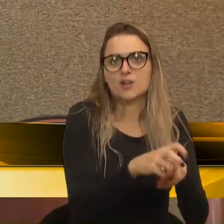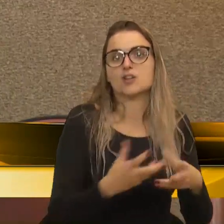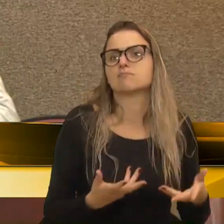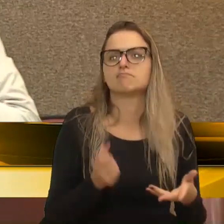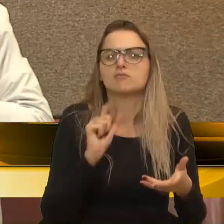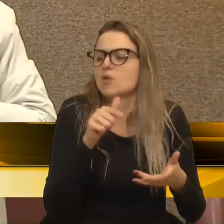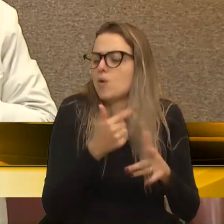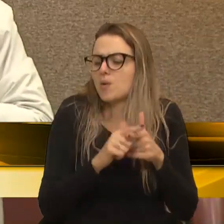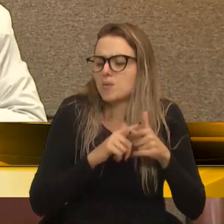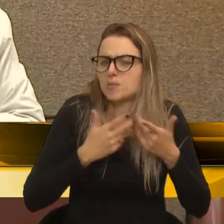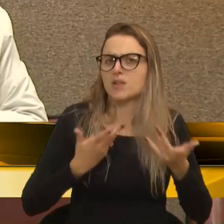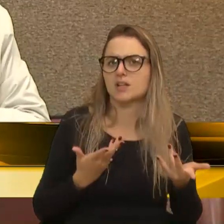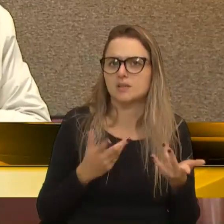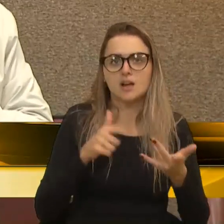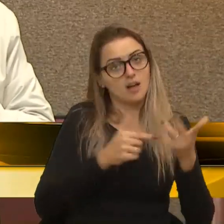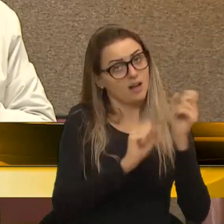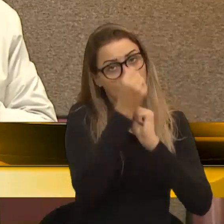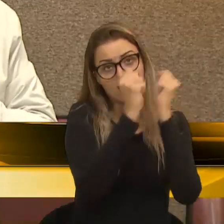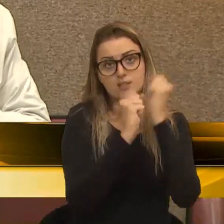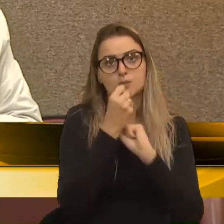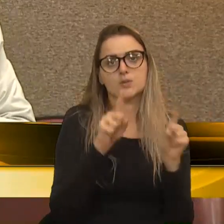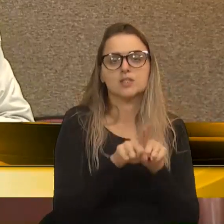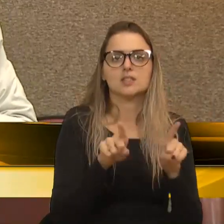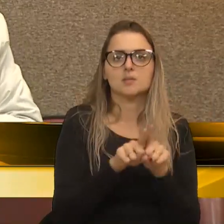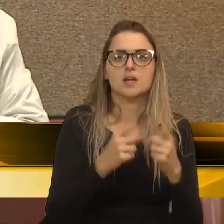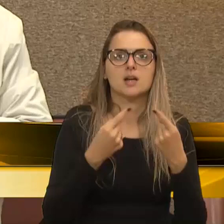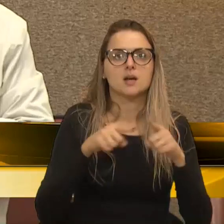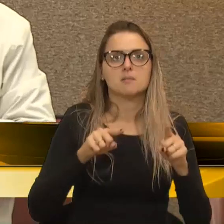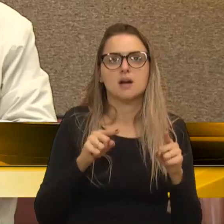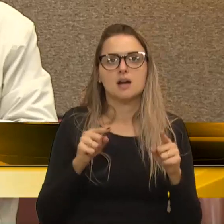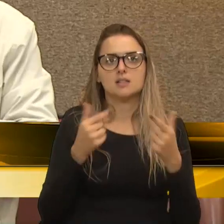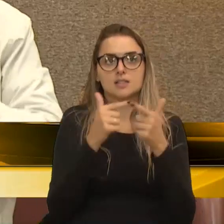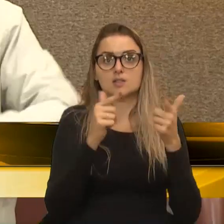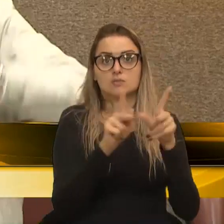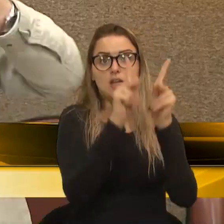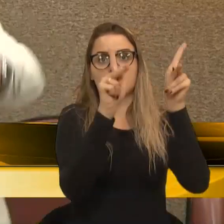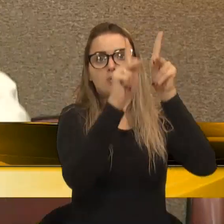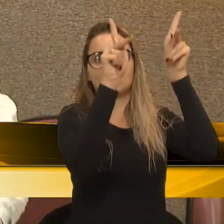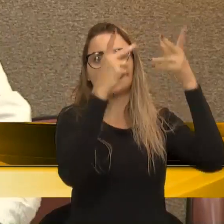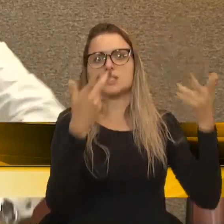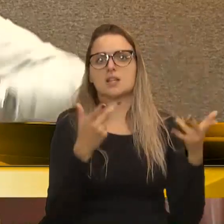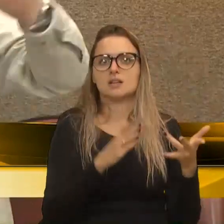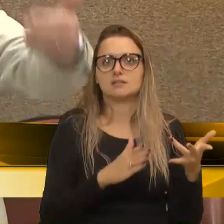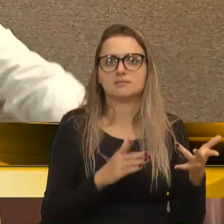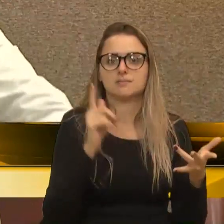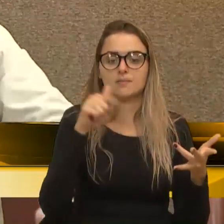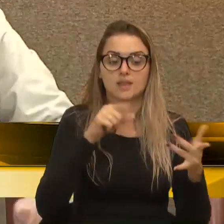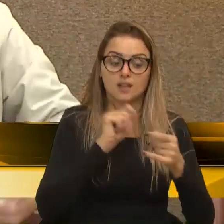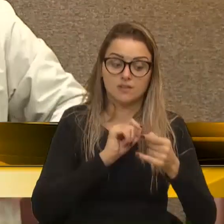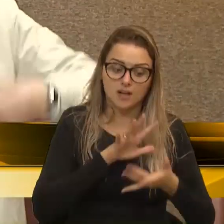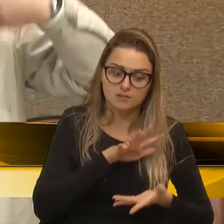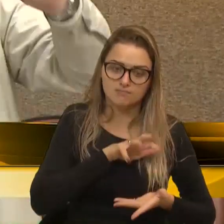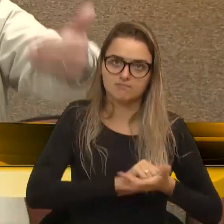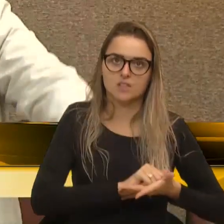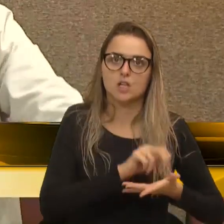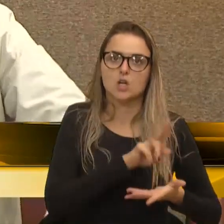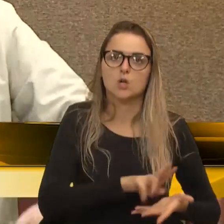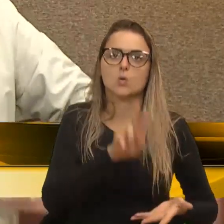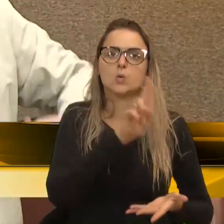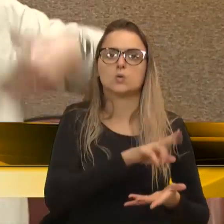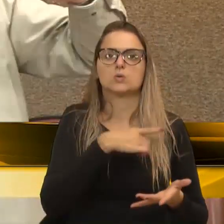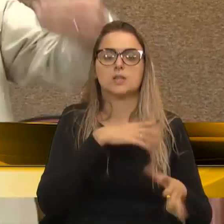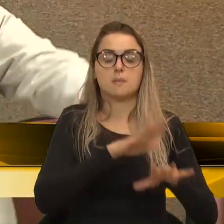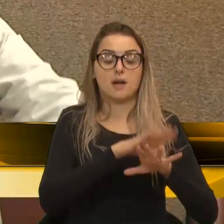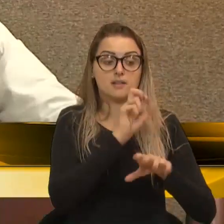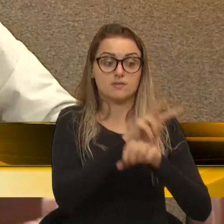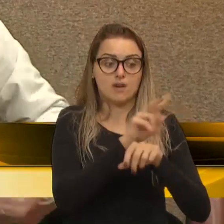é o problema? É uma indústria, mas que não tem questões poluentes. E assim você possibilita a ocupação, a geração de